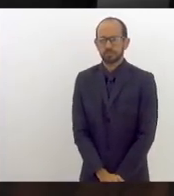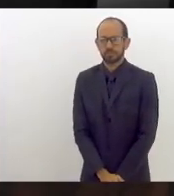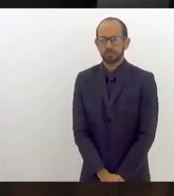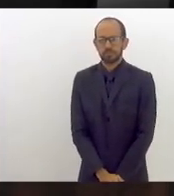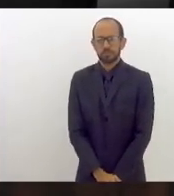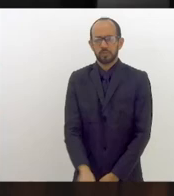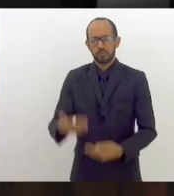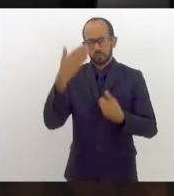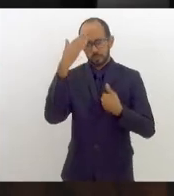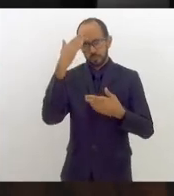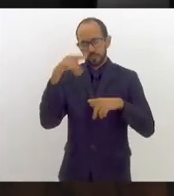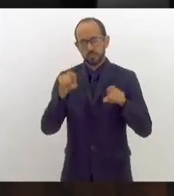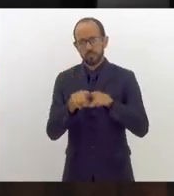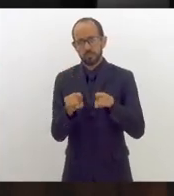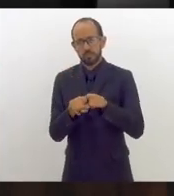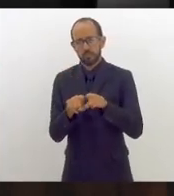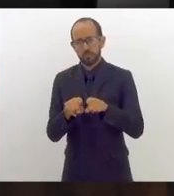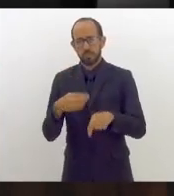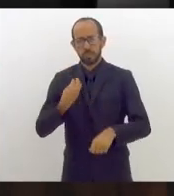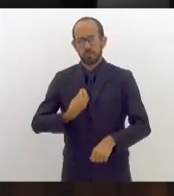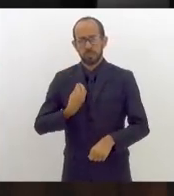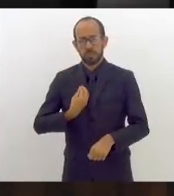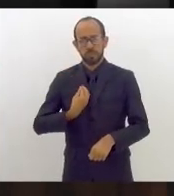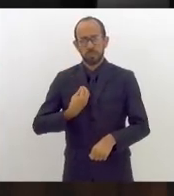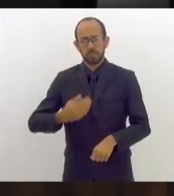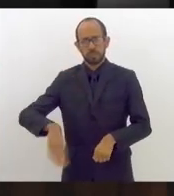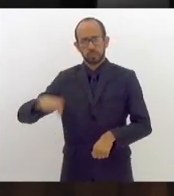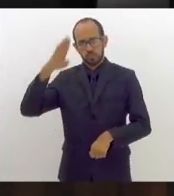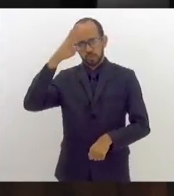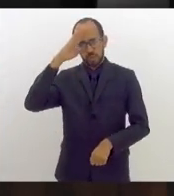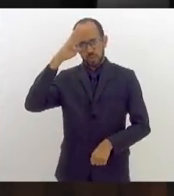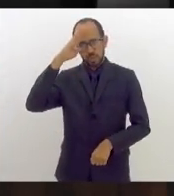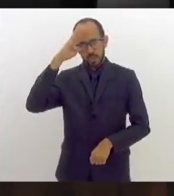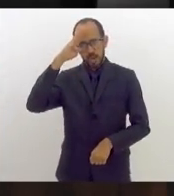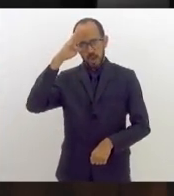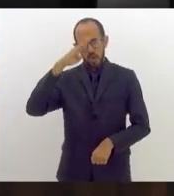agradecer a presença General de divisão